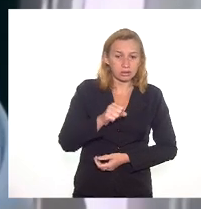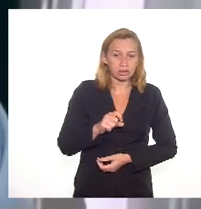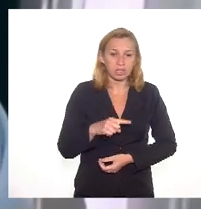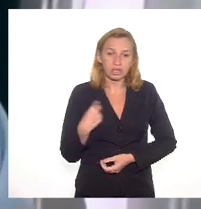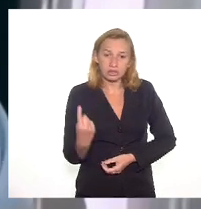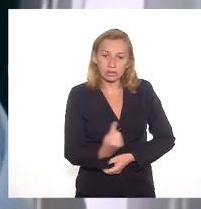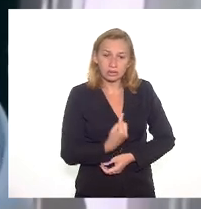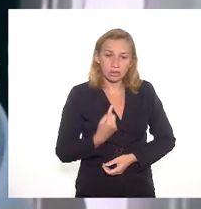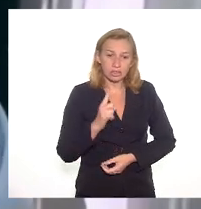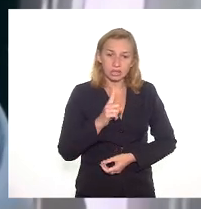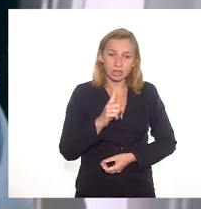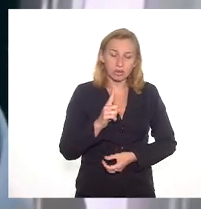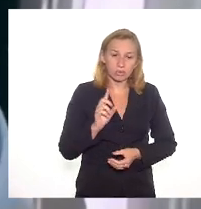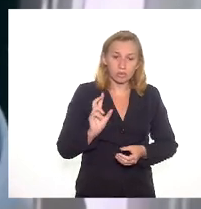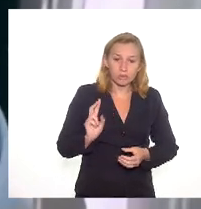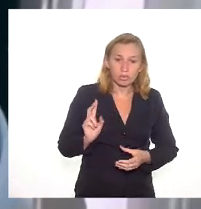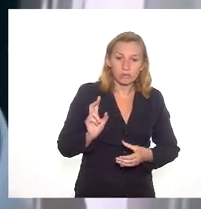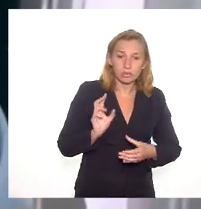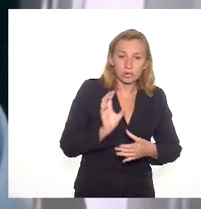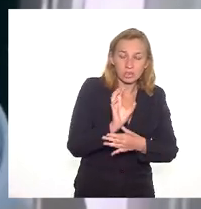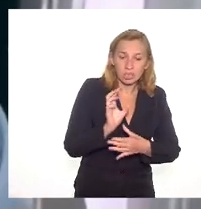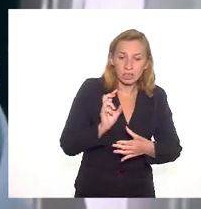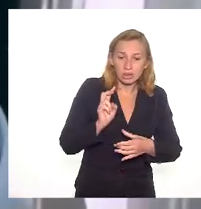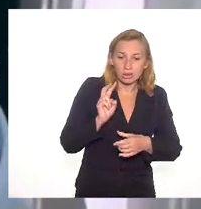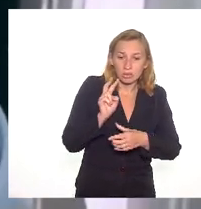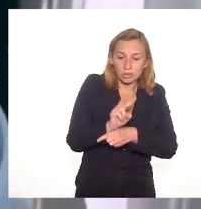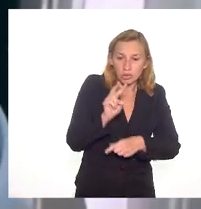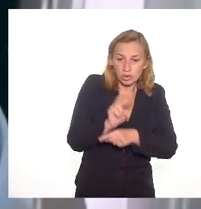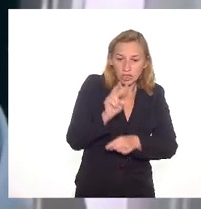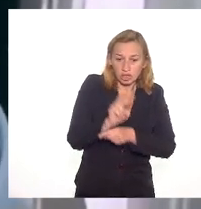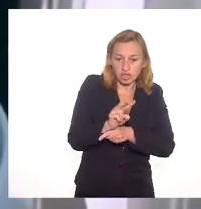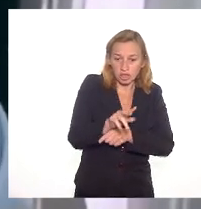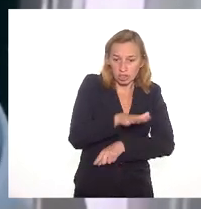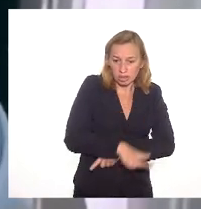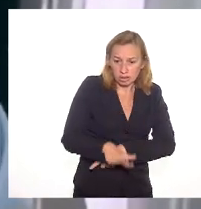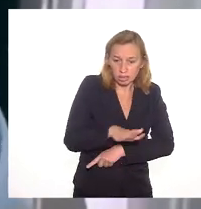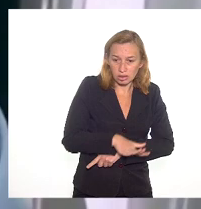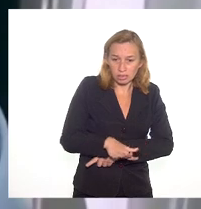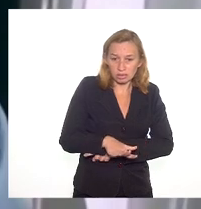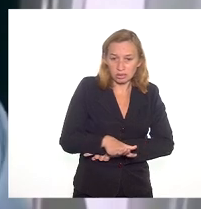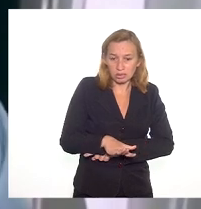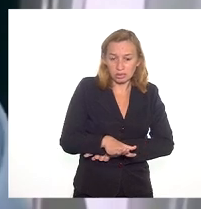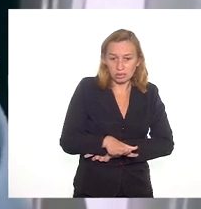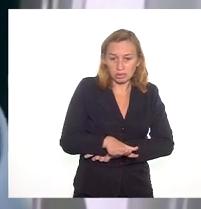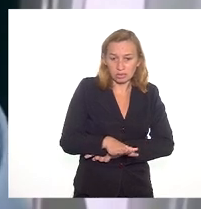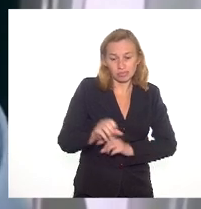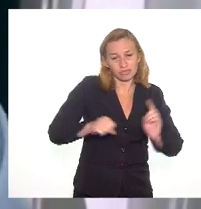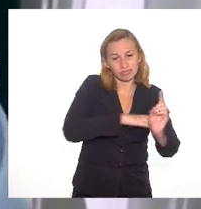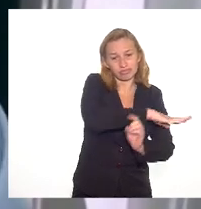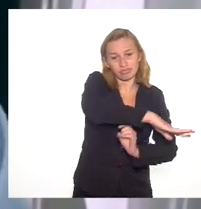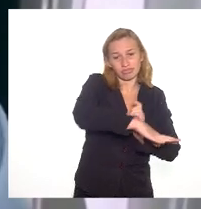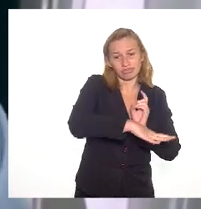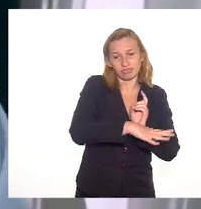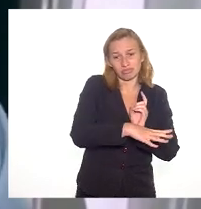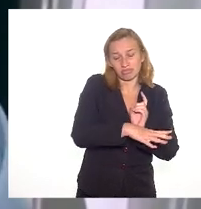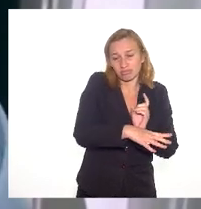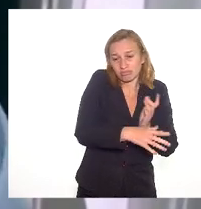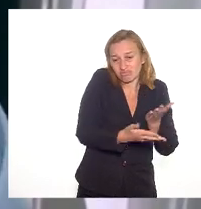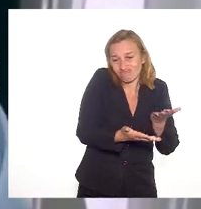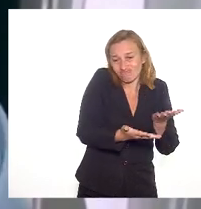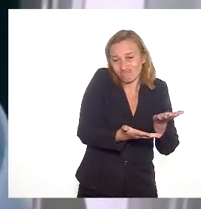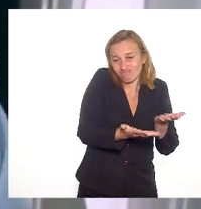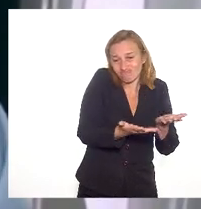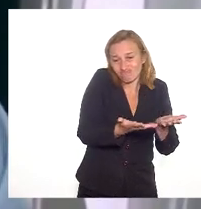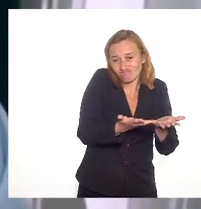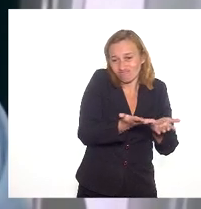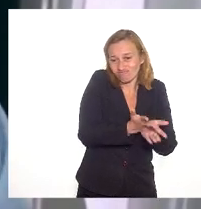não proteger radicalmente a infância, né, a sociedade estará